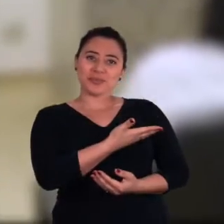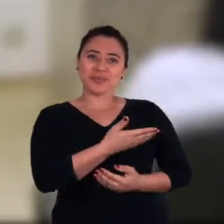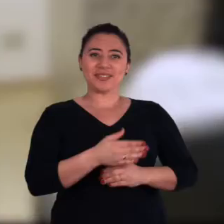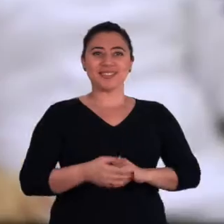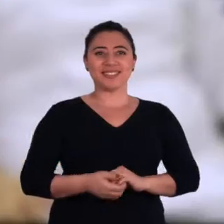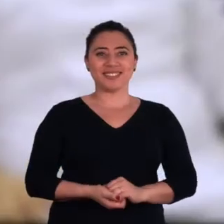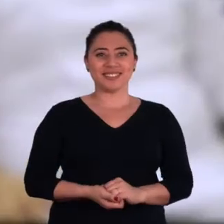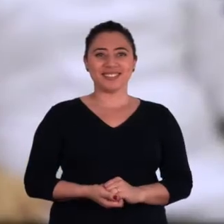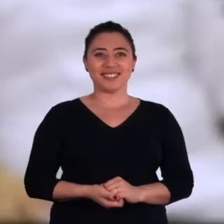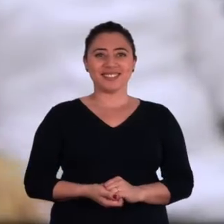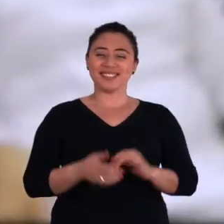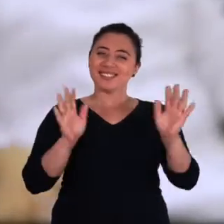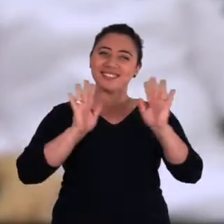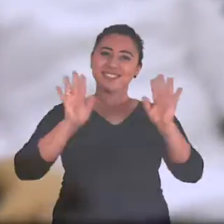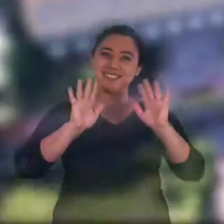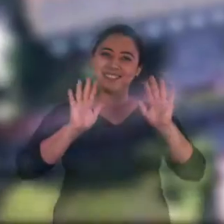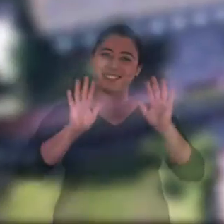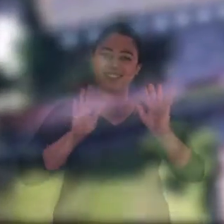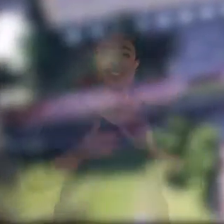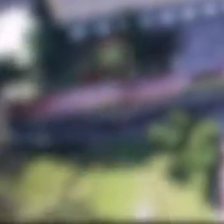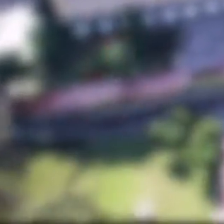-3026. É isso aí, pessoal, até o próximo vídeo.